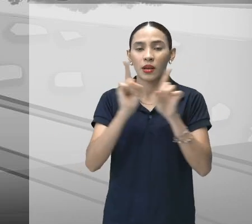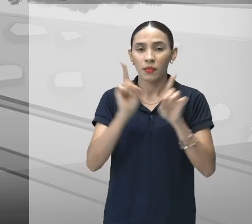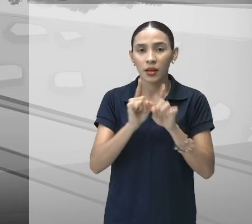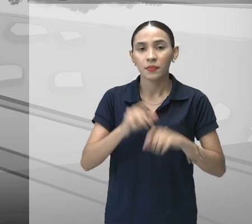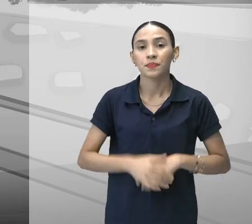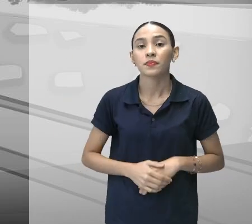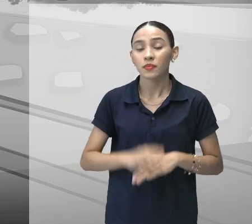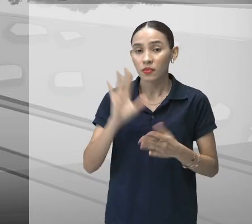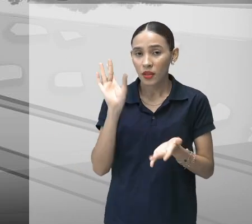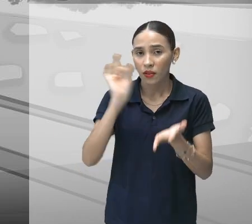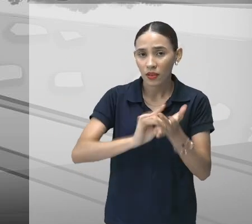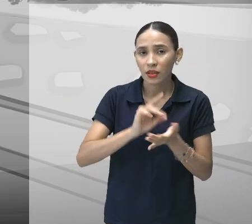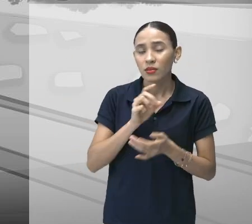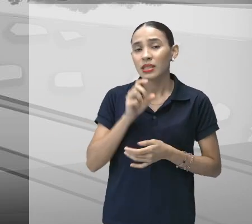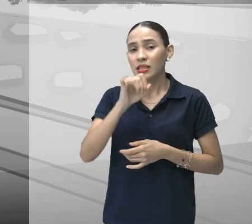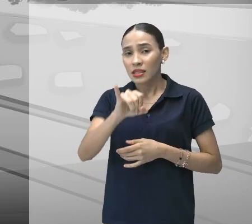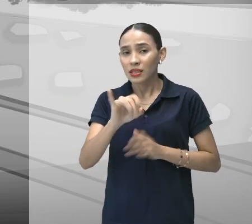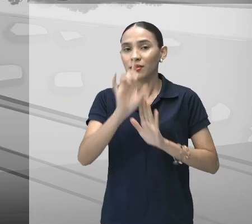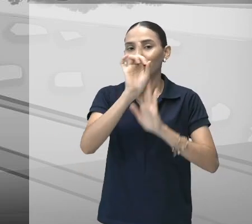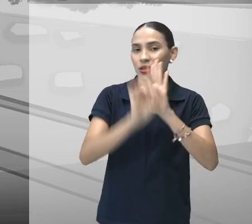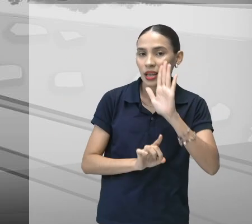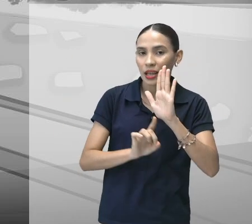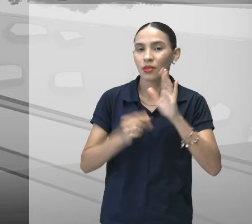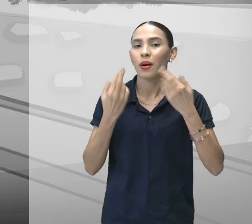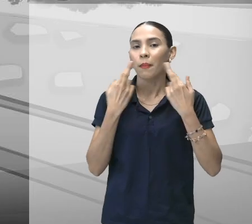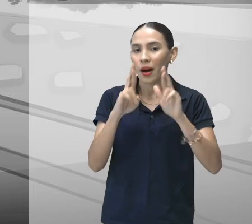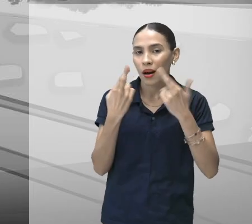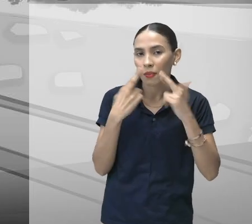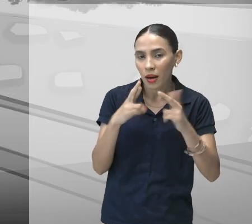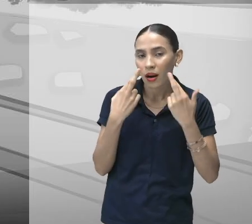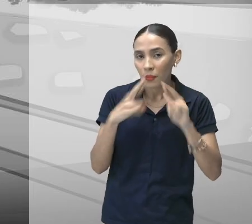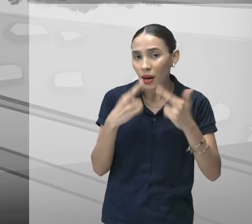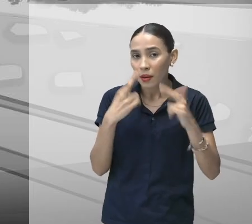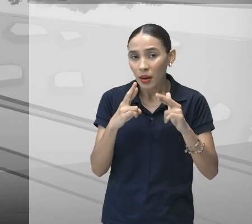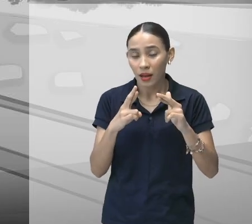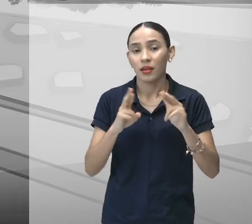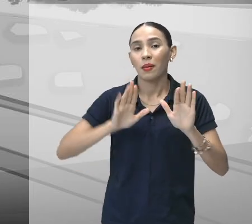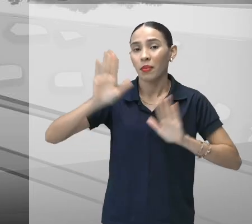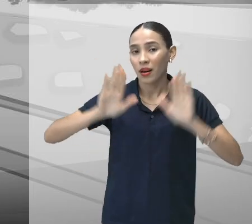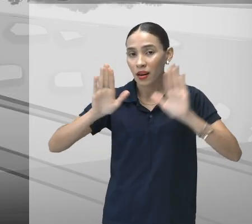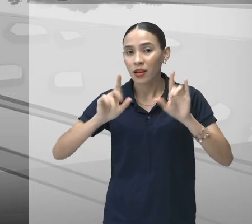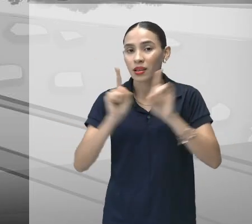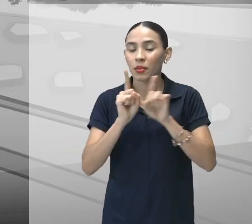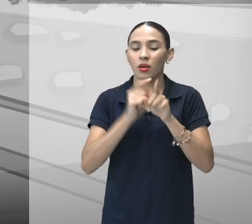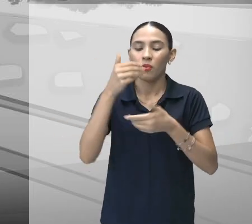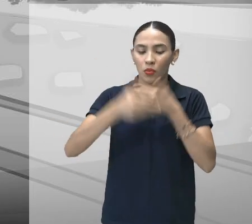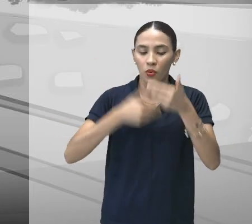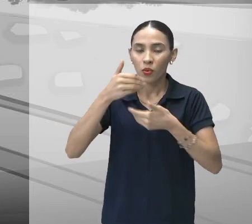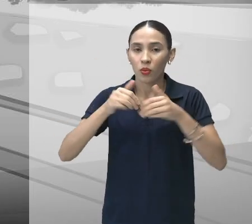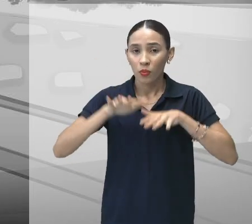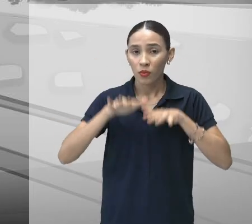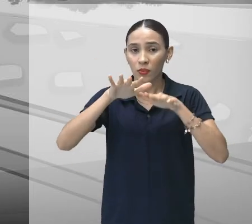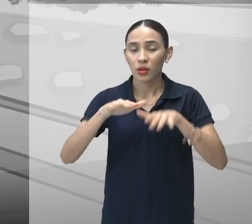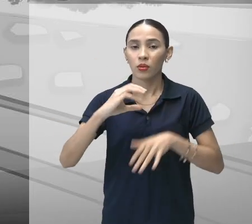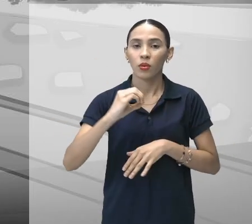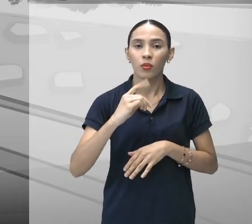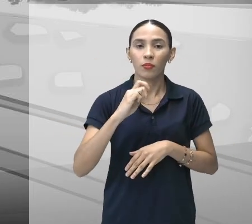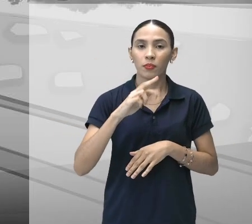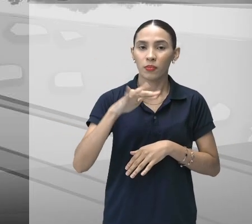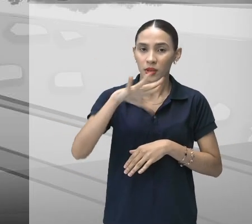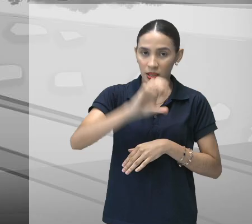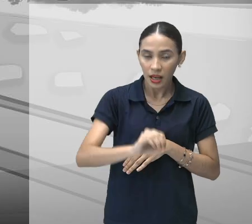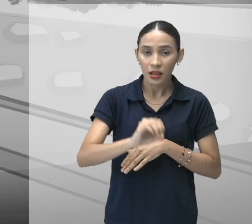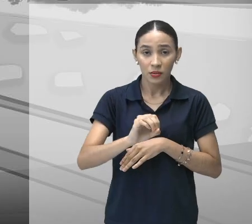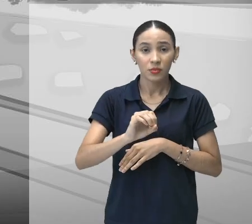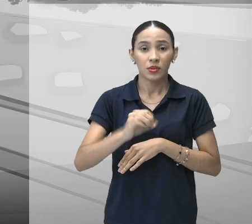agradável. Se de fato esses direitos eram reclamados, estavam aí sendo conquistados aos poucos pelo movimento operário, Getúlio